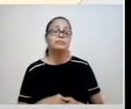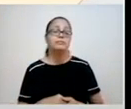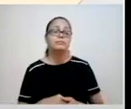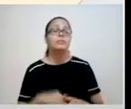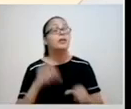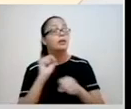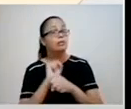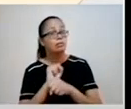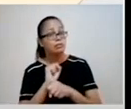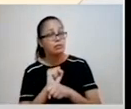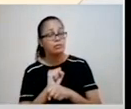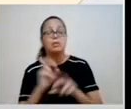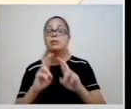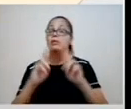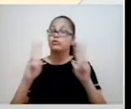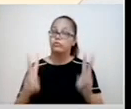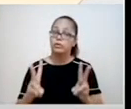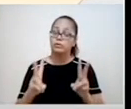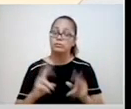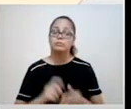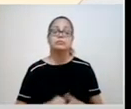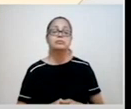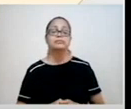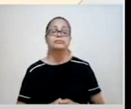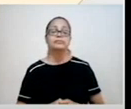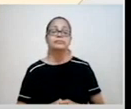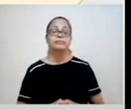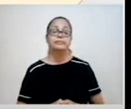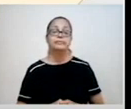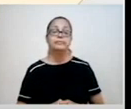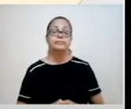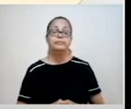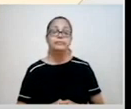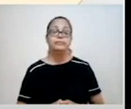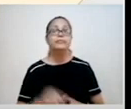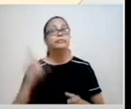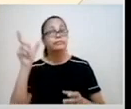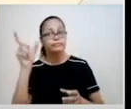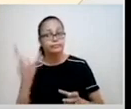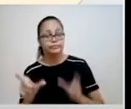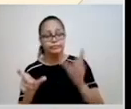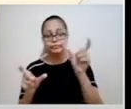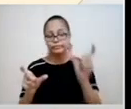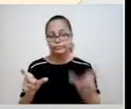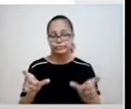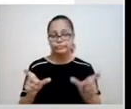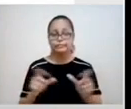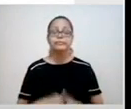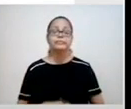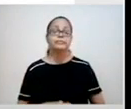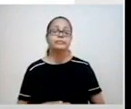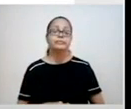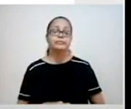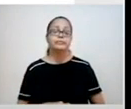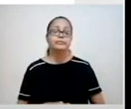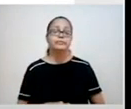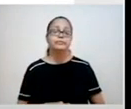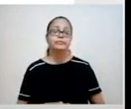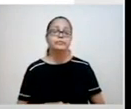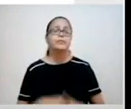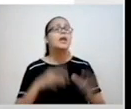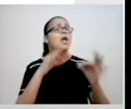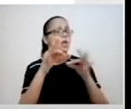um turno de fala diferente, tá? Então, isso que são interlocutores e turnos de fala. E